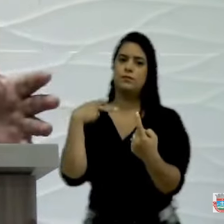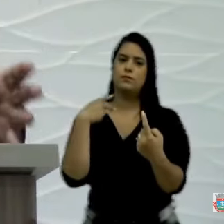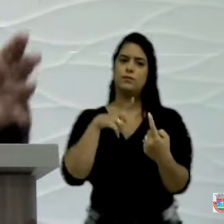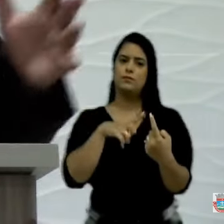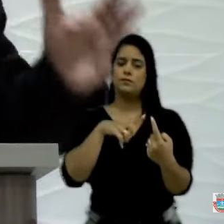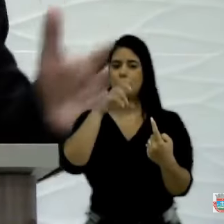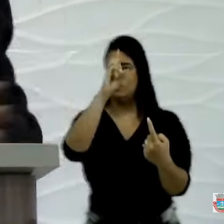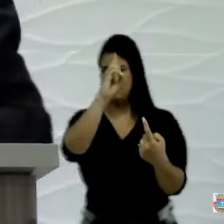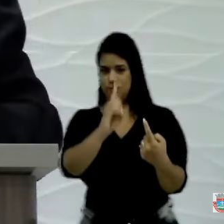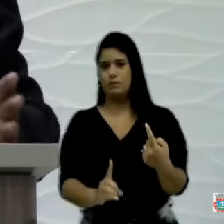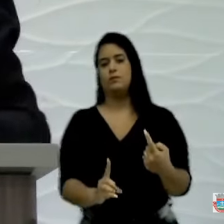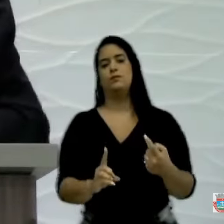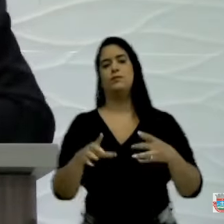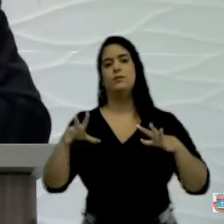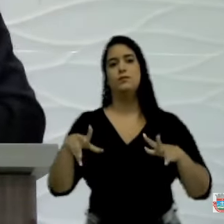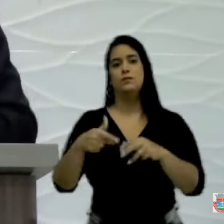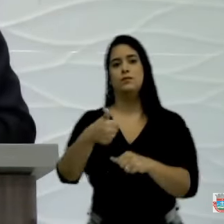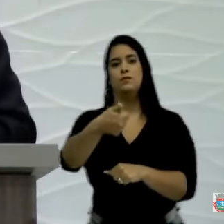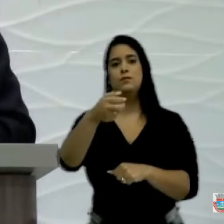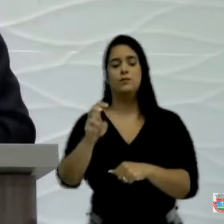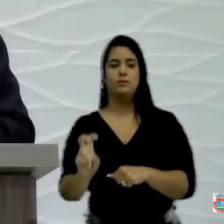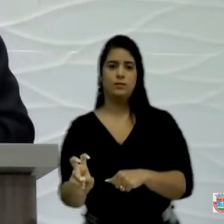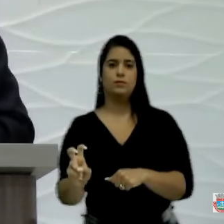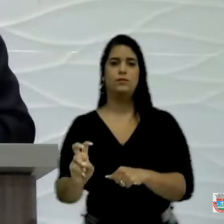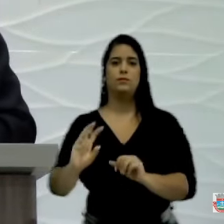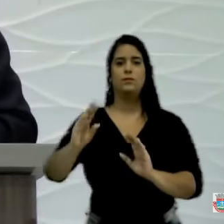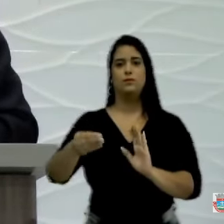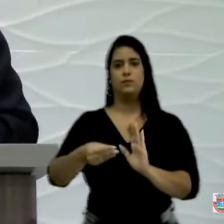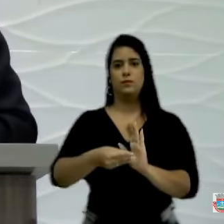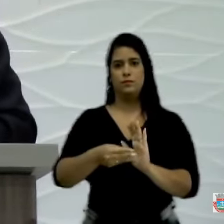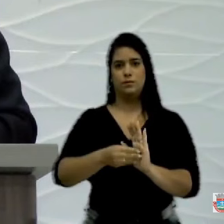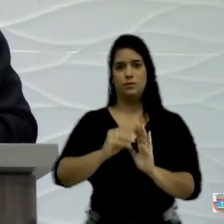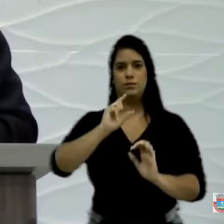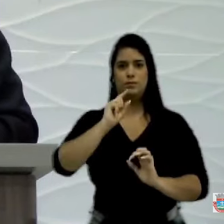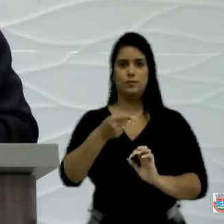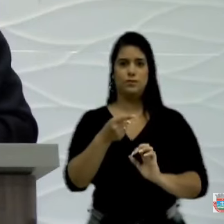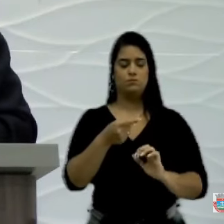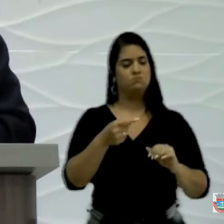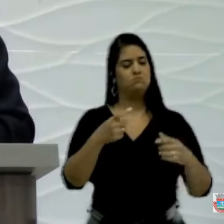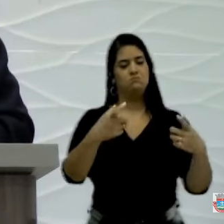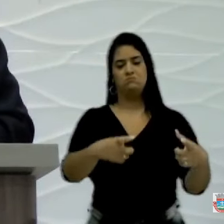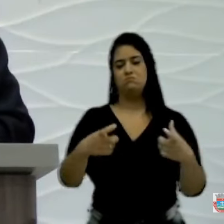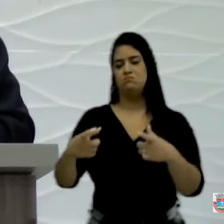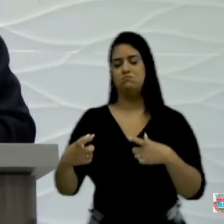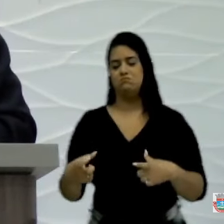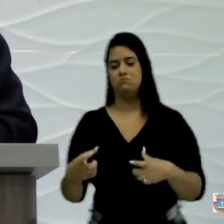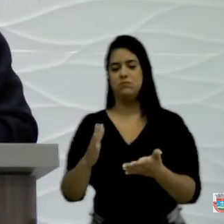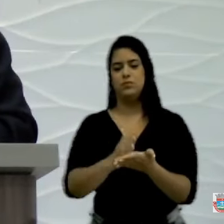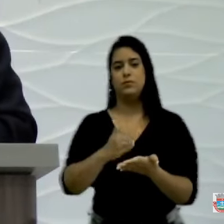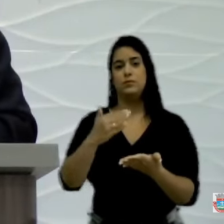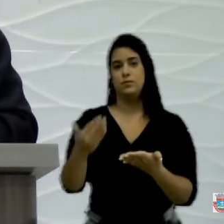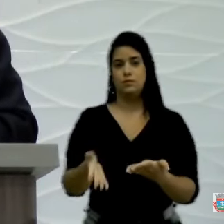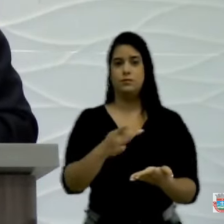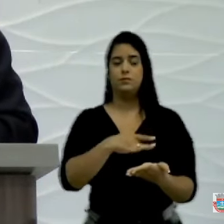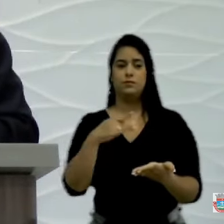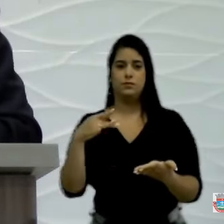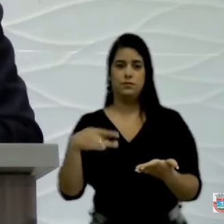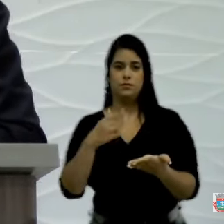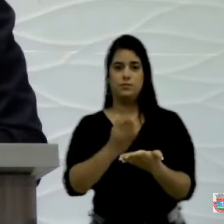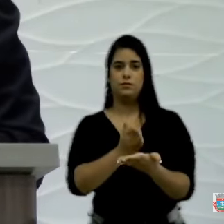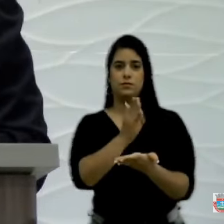direito, todos aqui, todos os 15, colocar uma emenda para onde queira, sendo a metade para a saúde e a metade